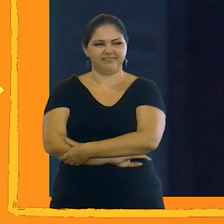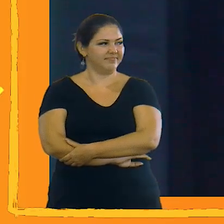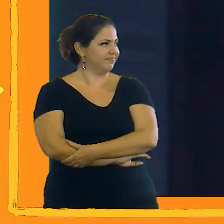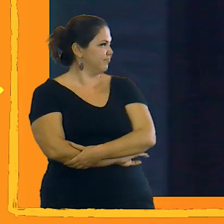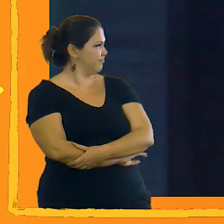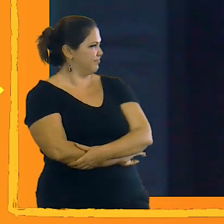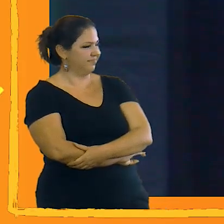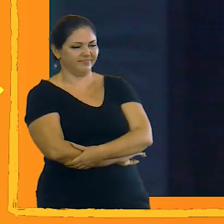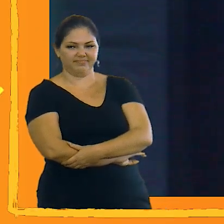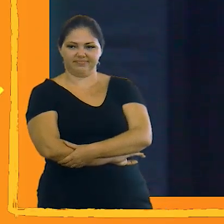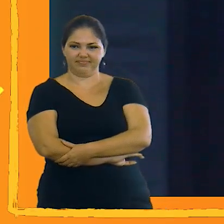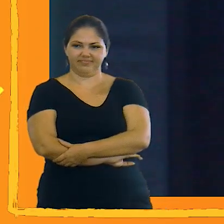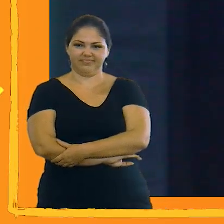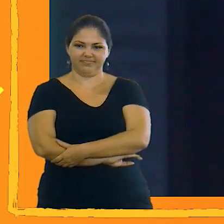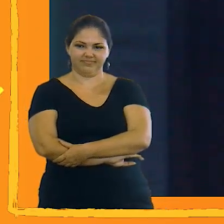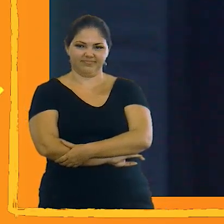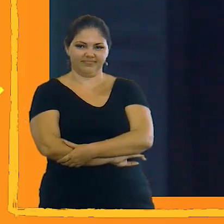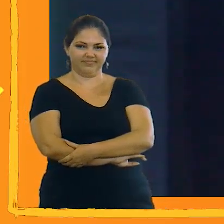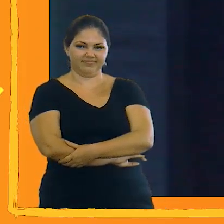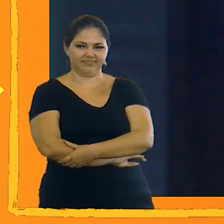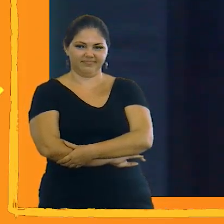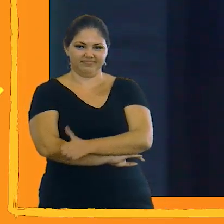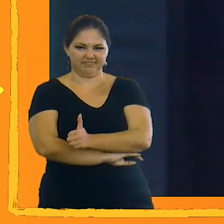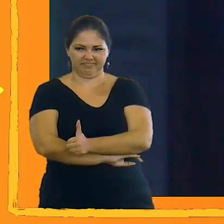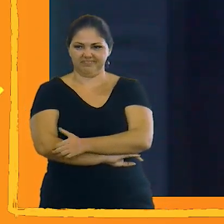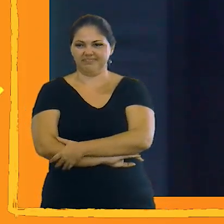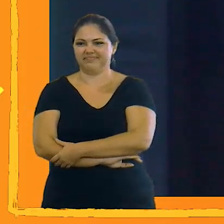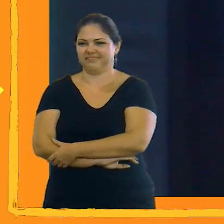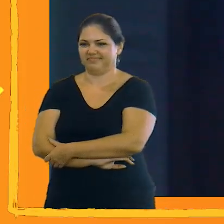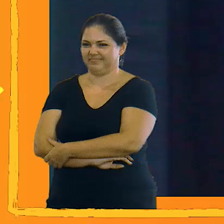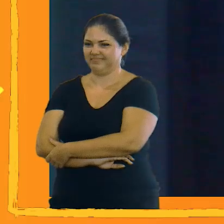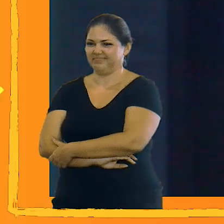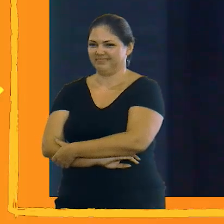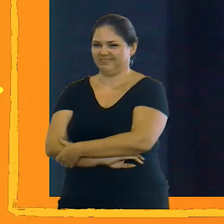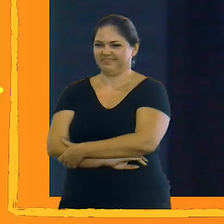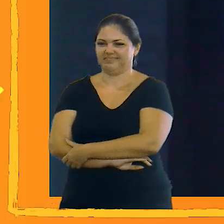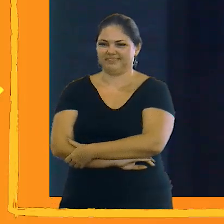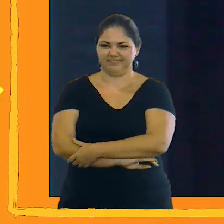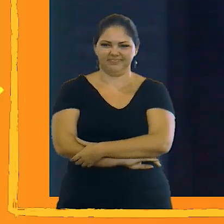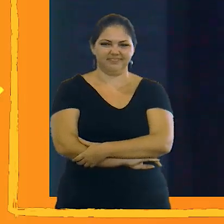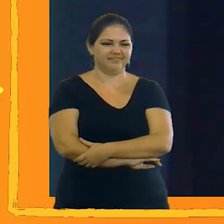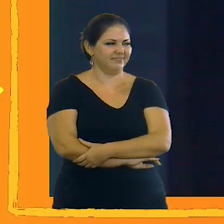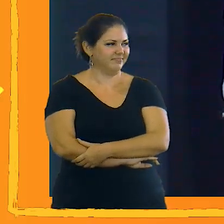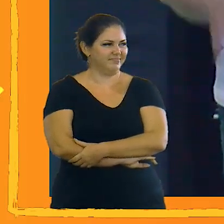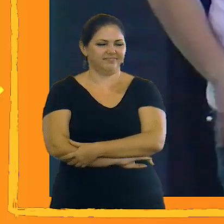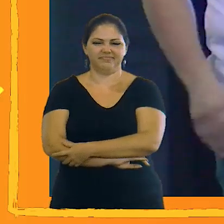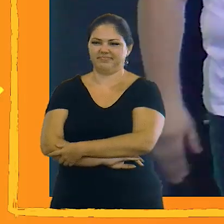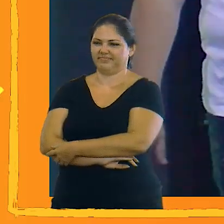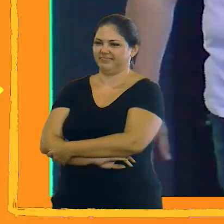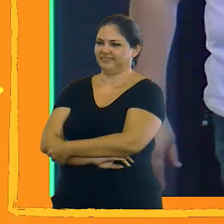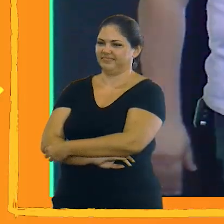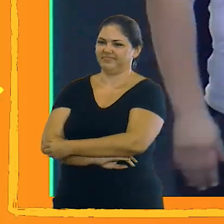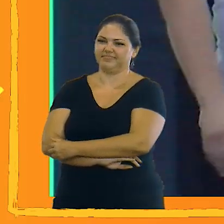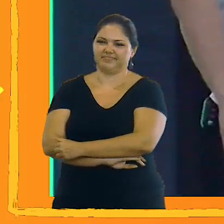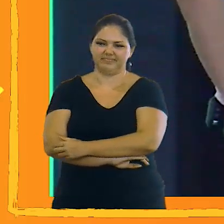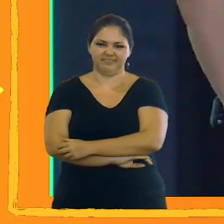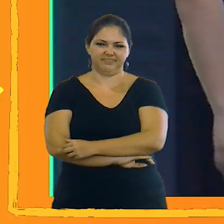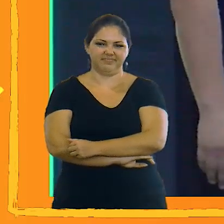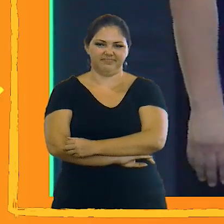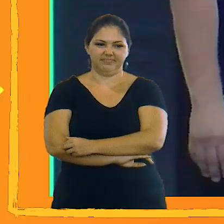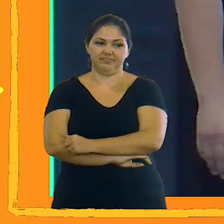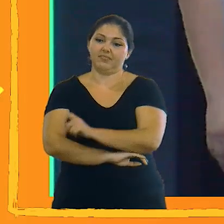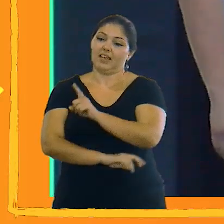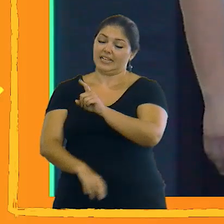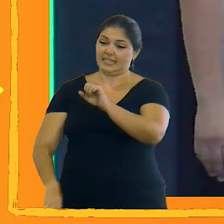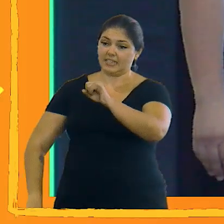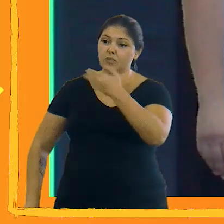Conosco contato só clicar lá que tu faz no WhatsApp aí pela celular daesa eu